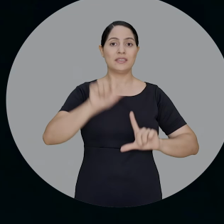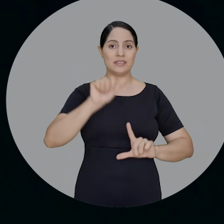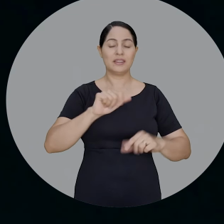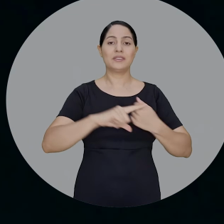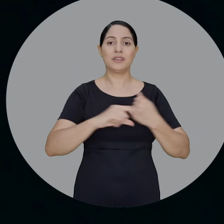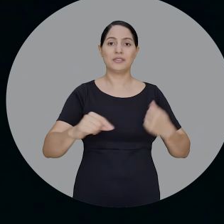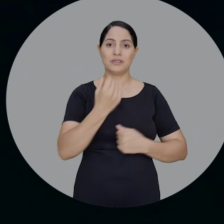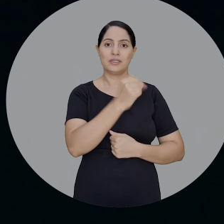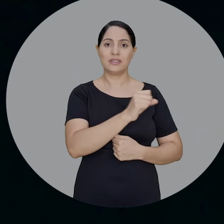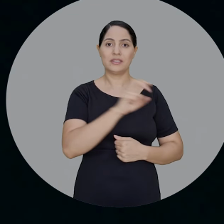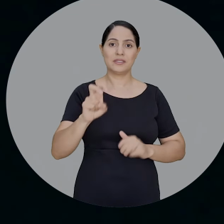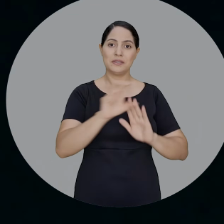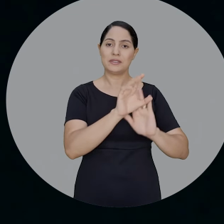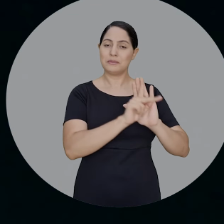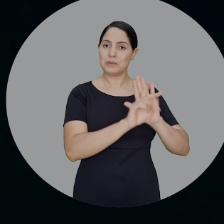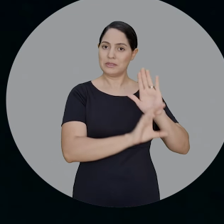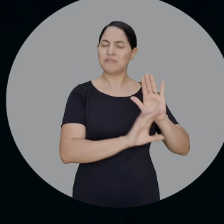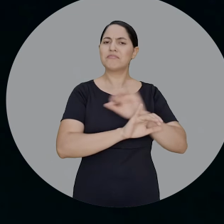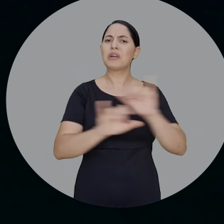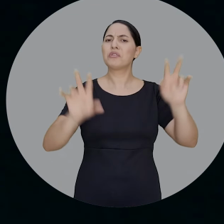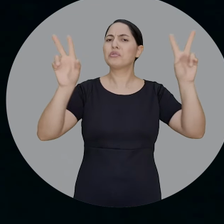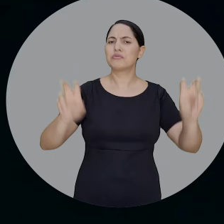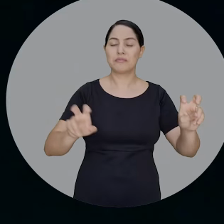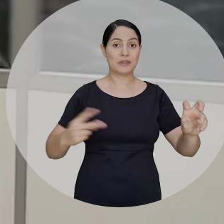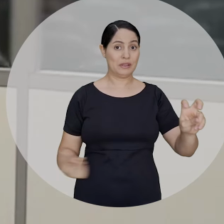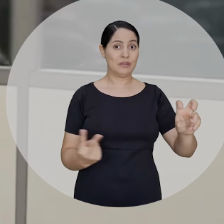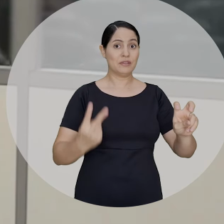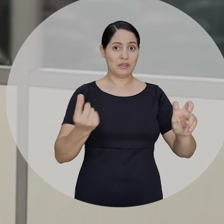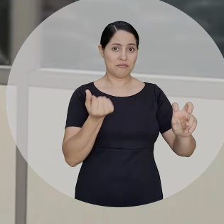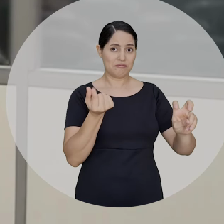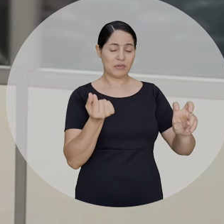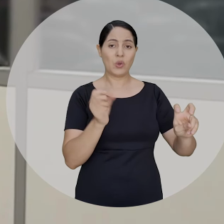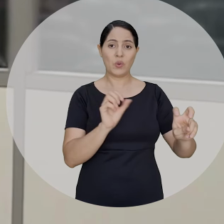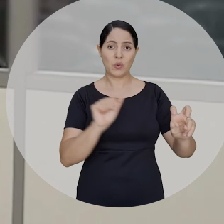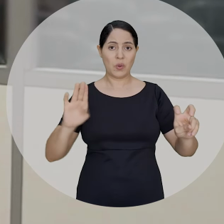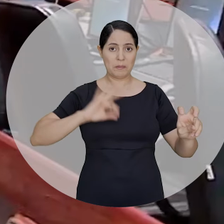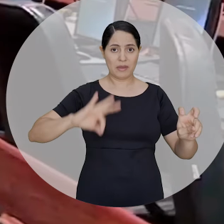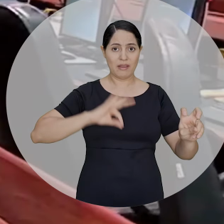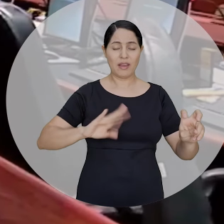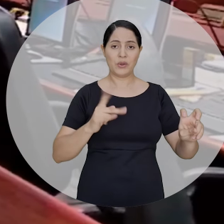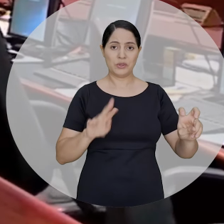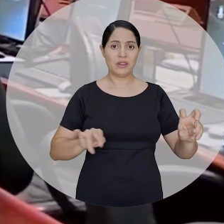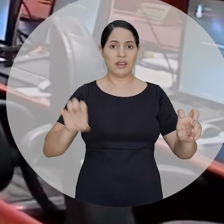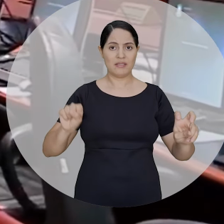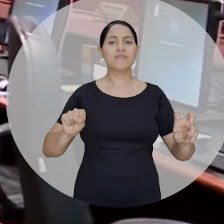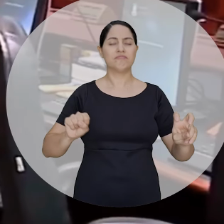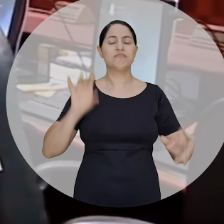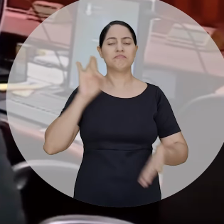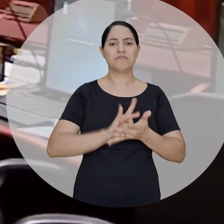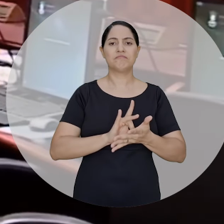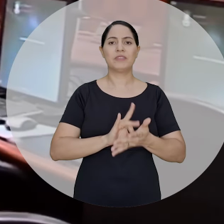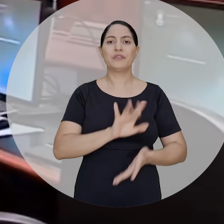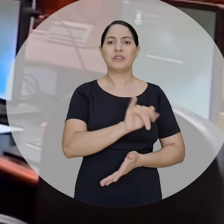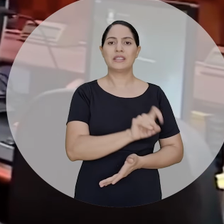Civil, estabelecendo que os valores definidos pela OAB devem ser observados também nos casos de fixação por equidade. Uma medida